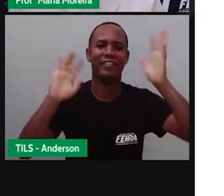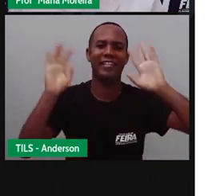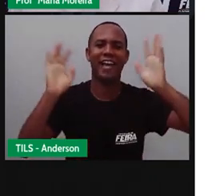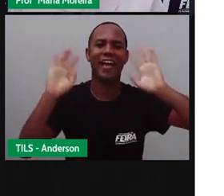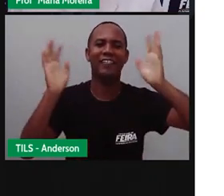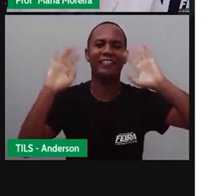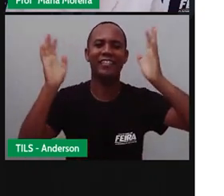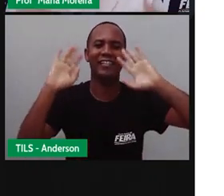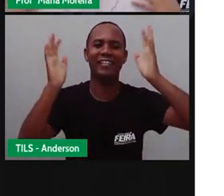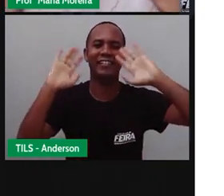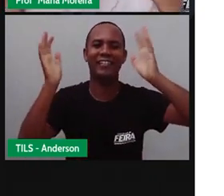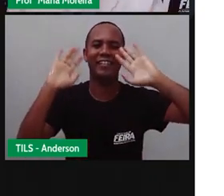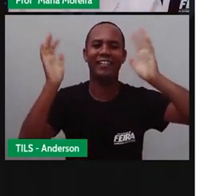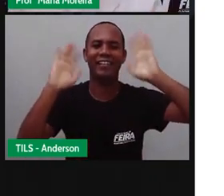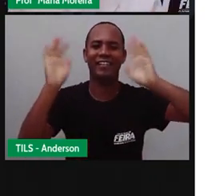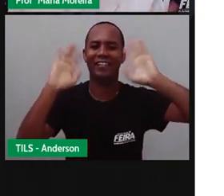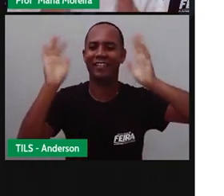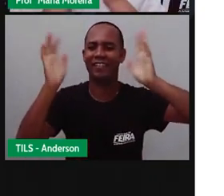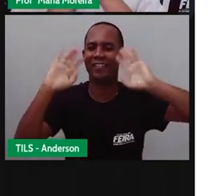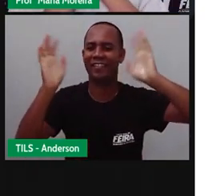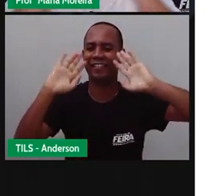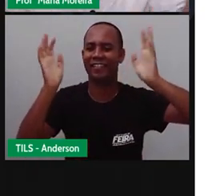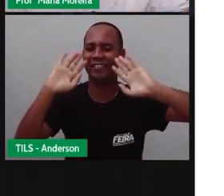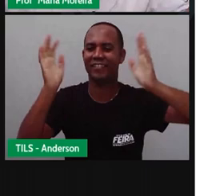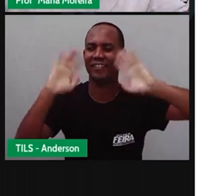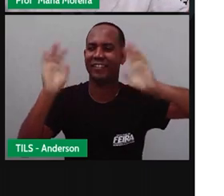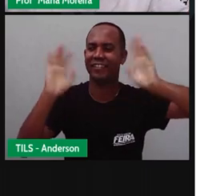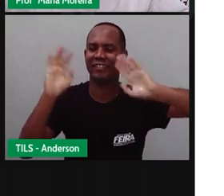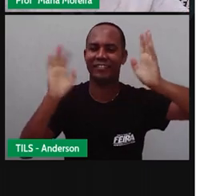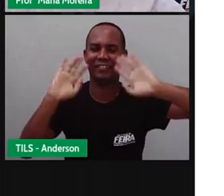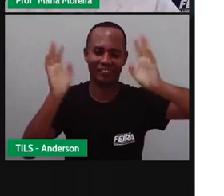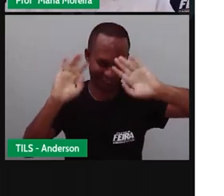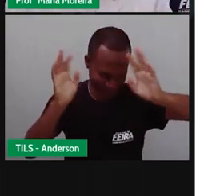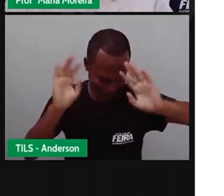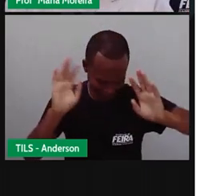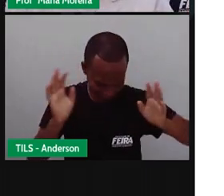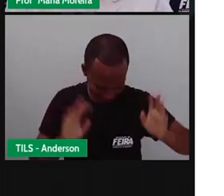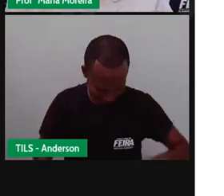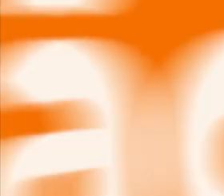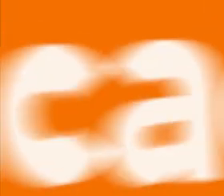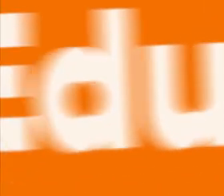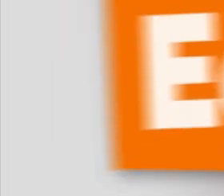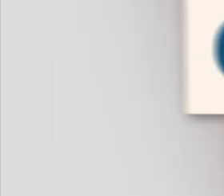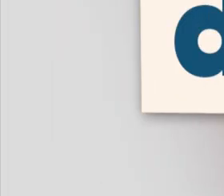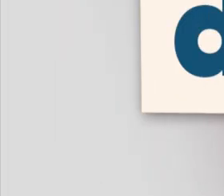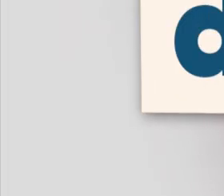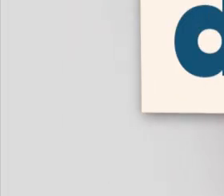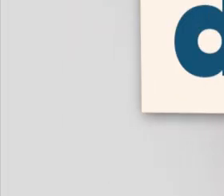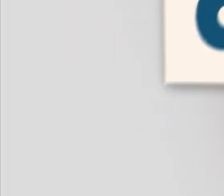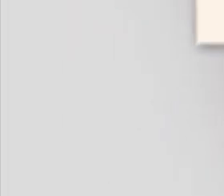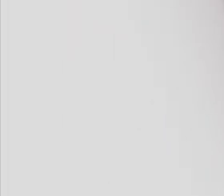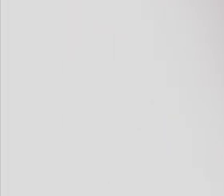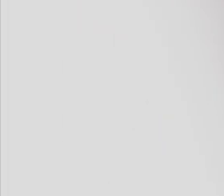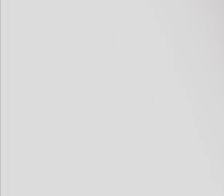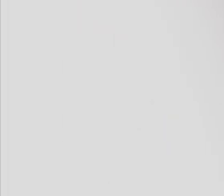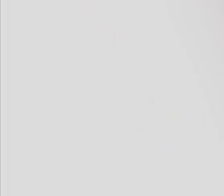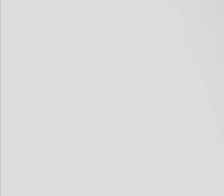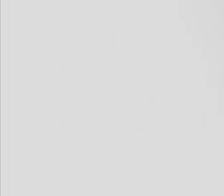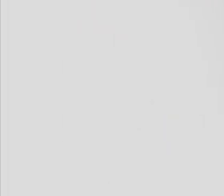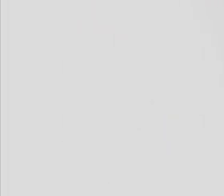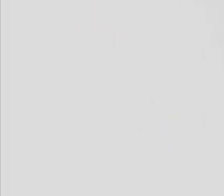se possível for. O isolamento social e um beijo no coração de vocês. tchau. Tchau,